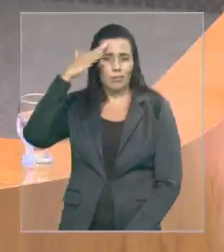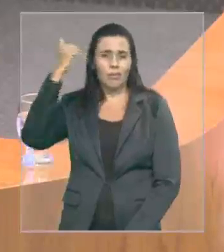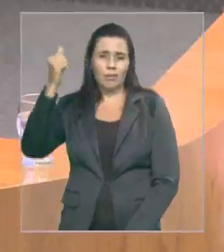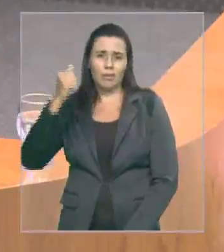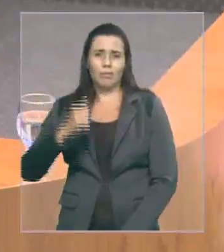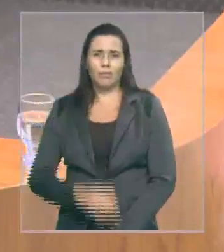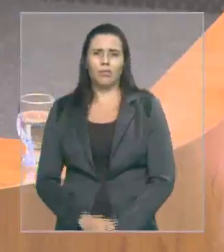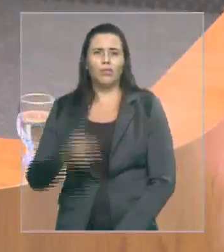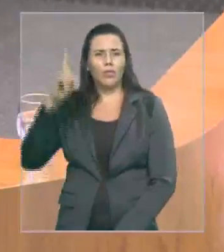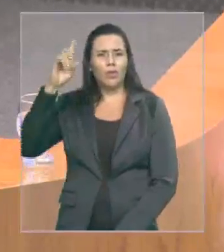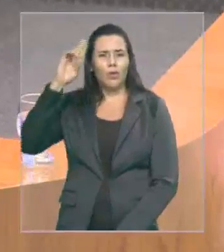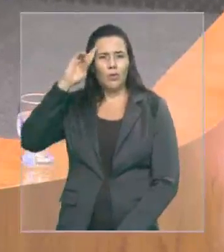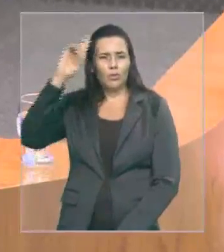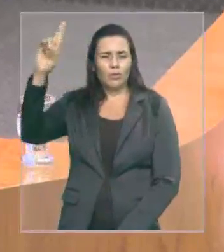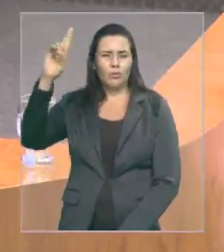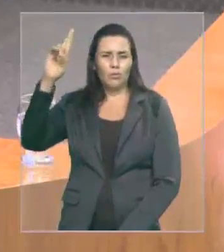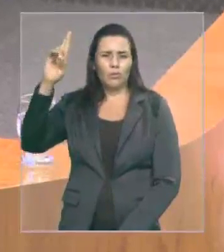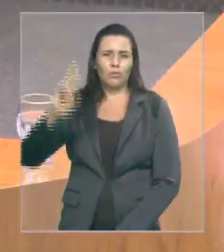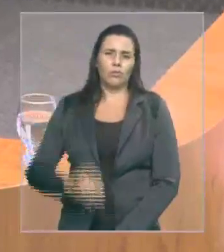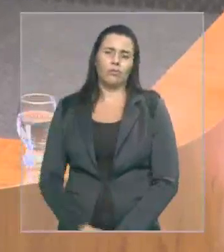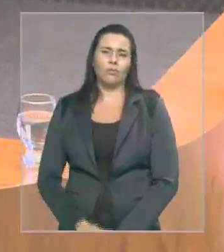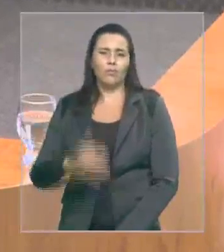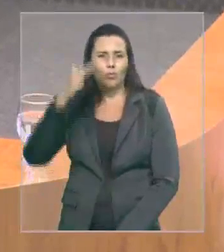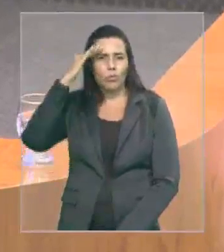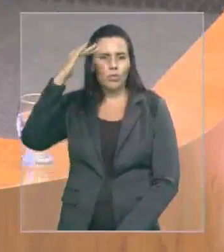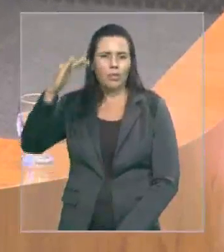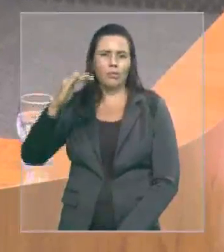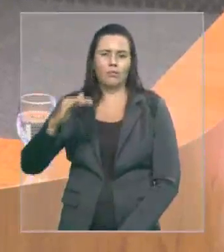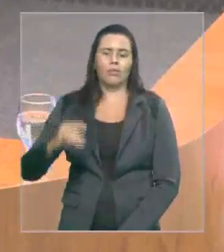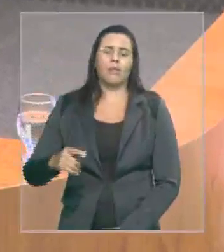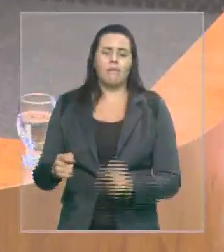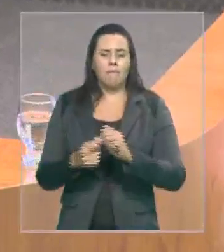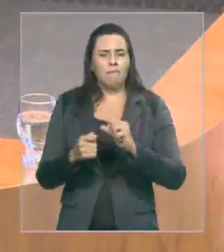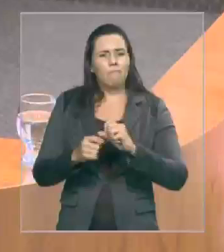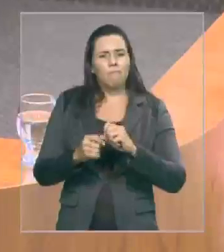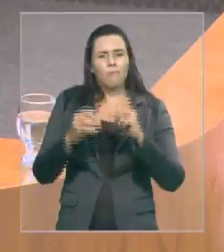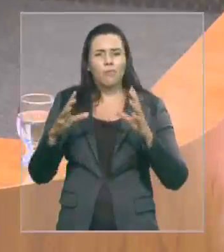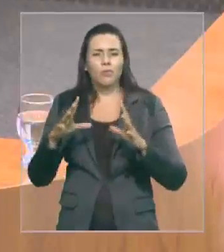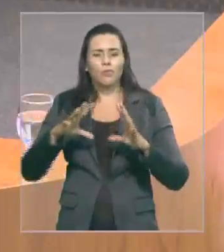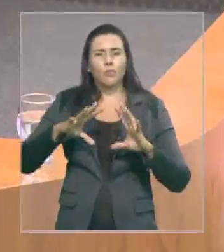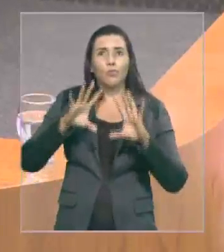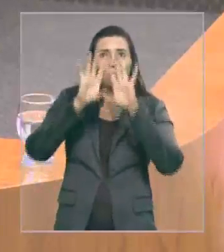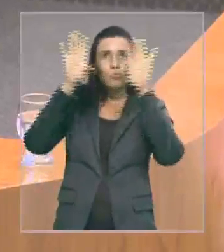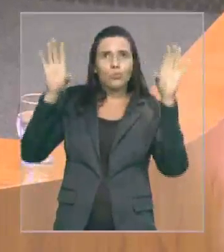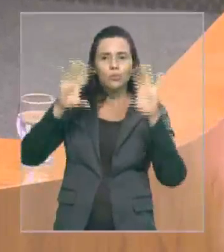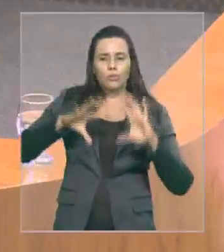dos reis, Senhor dos exércitos, Criador do céu e da terra. Eu me controlei.